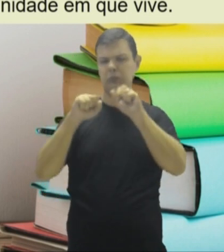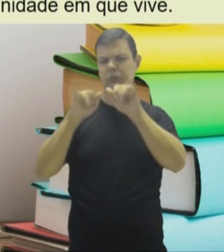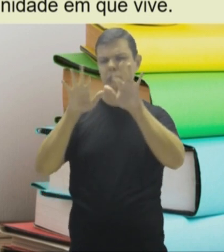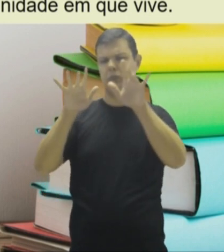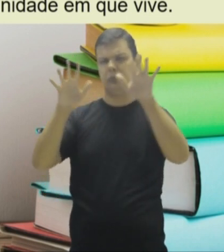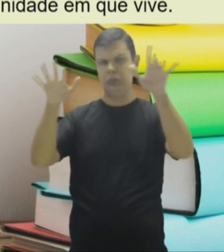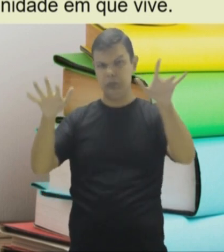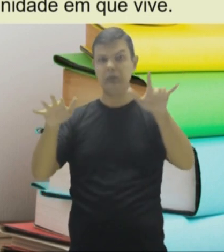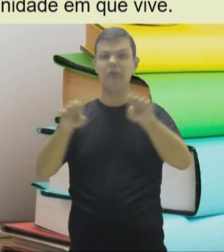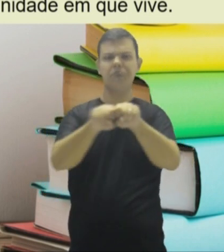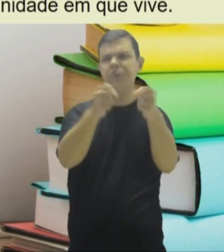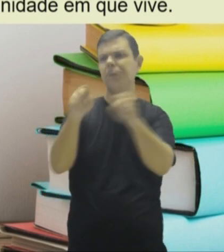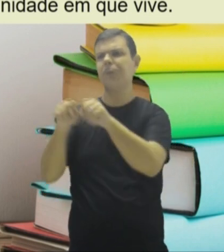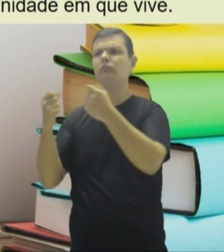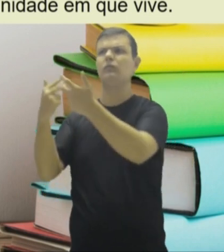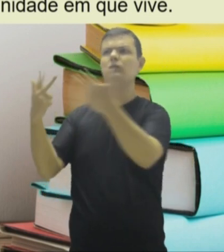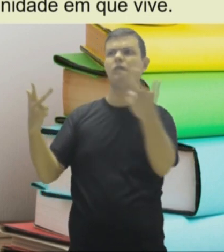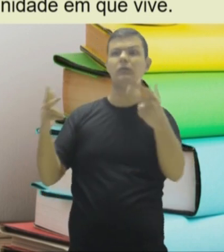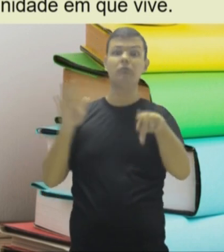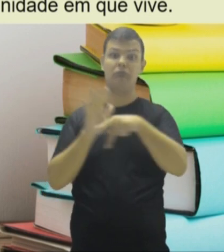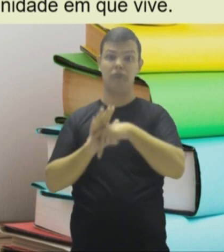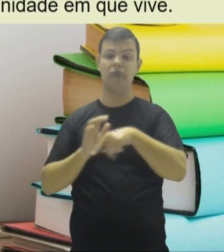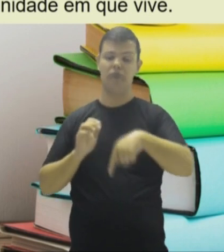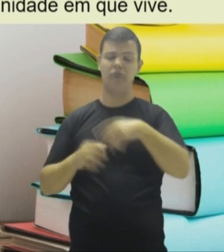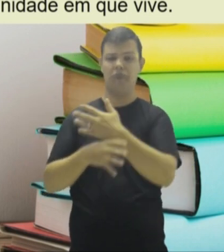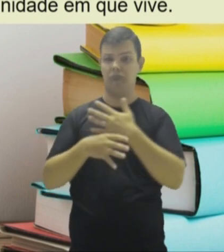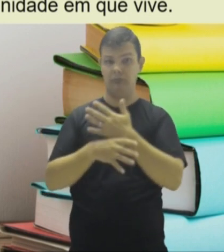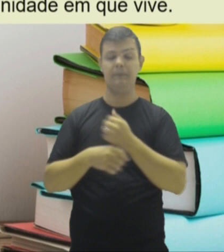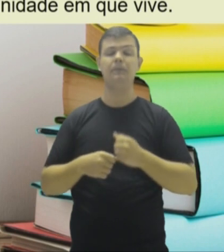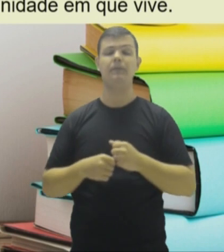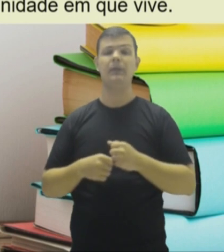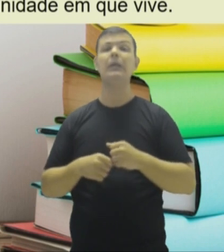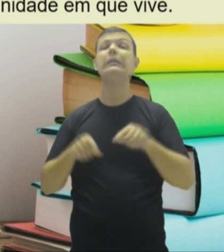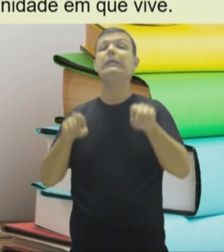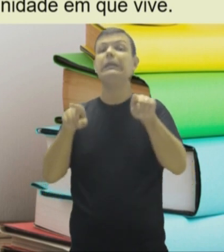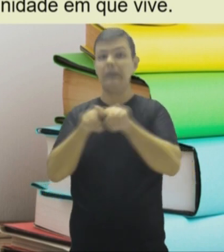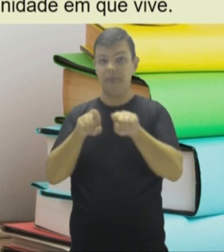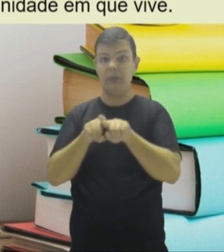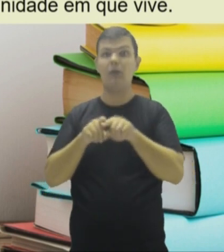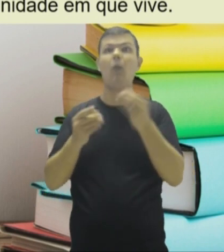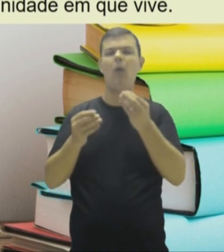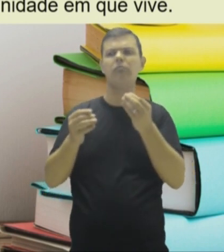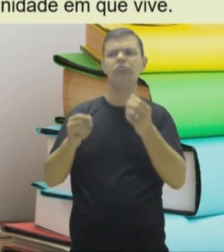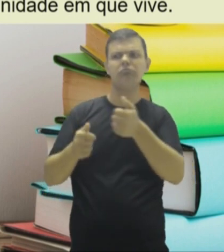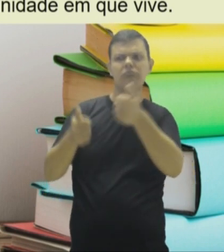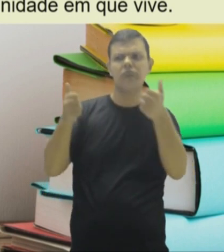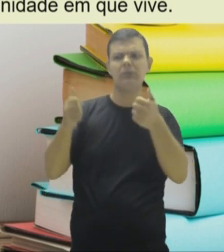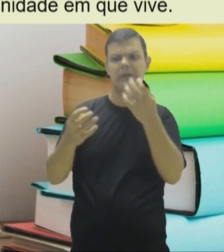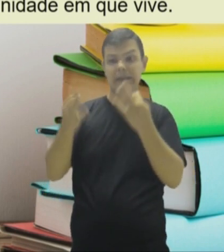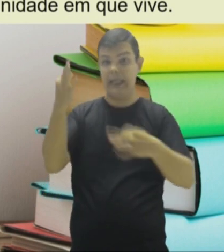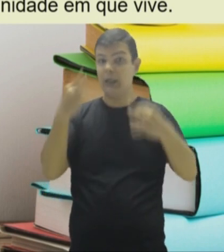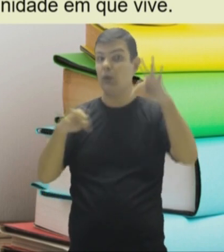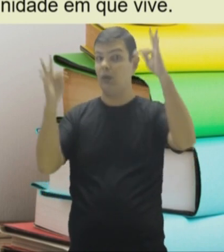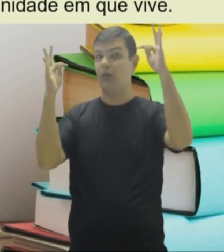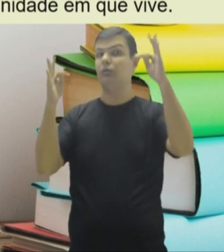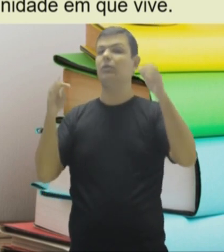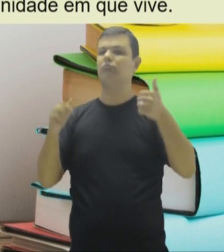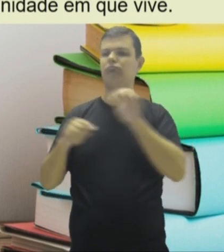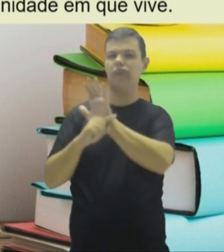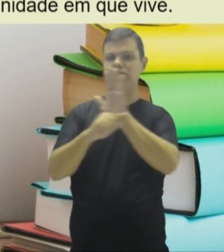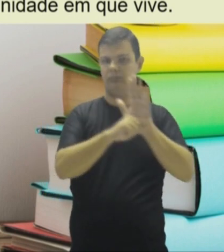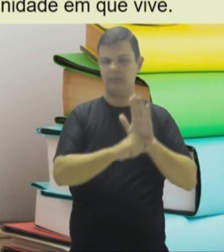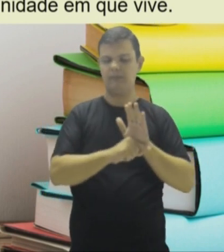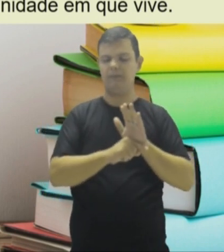poluentes, destruição do patrimônio histórico e etc., propondo soluções, inclusive tecnológicas, para esses